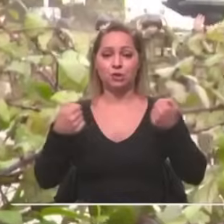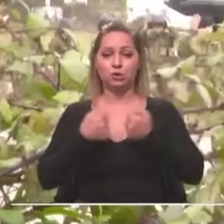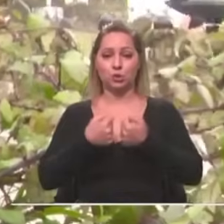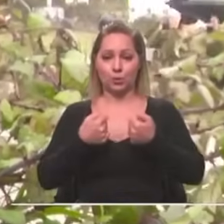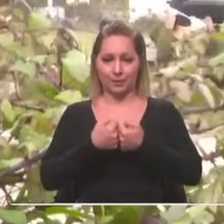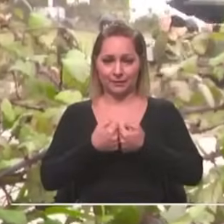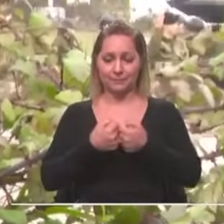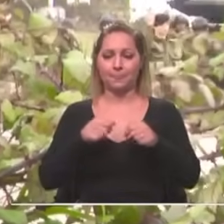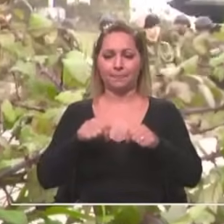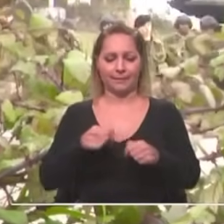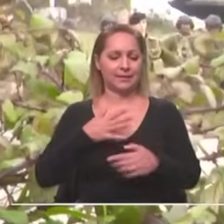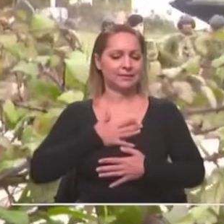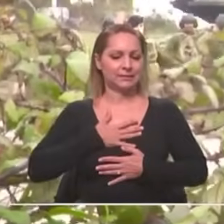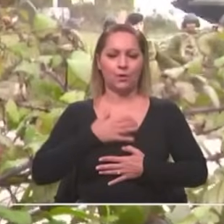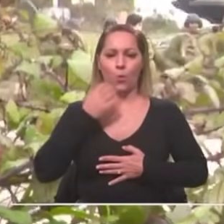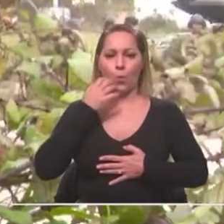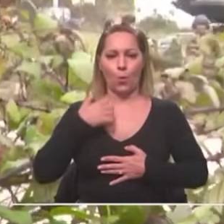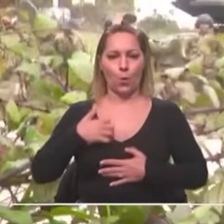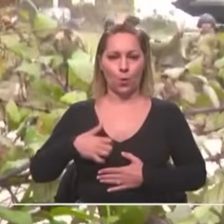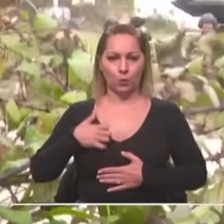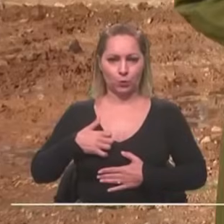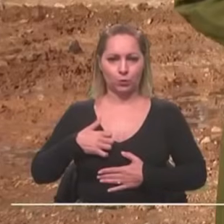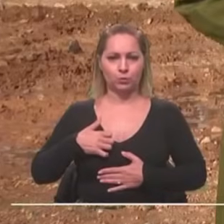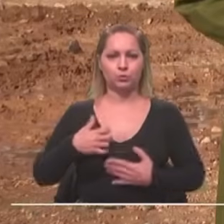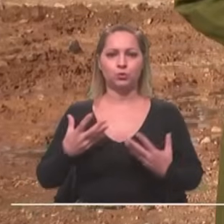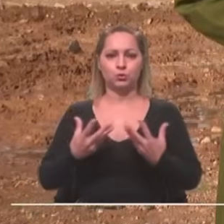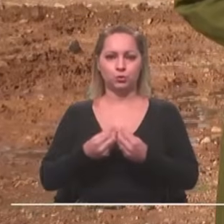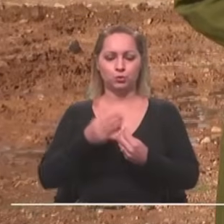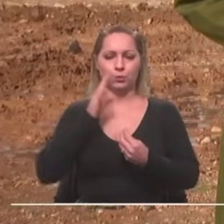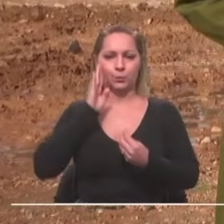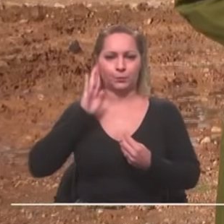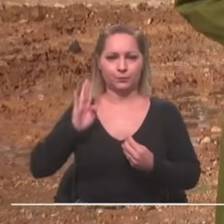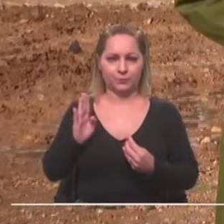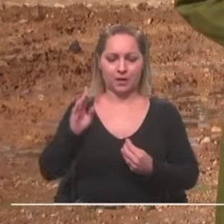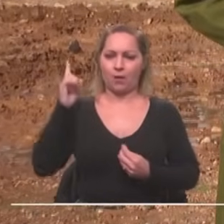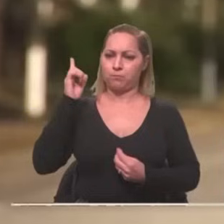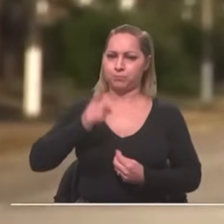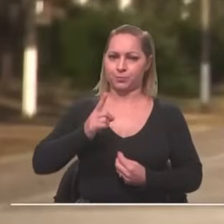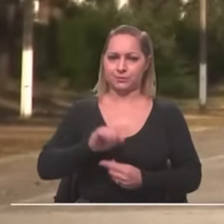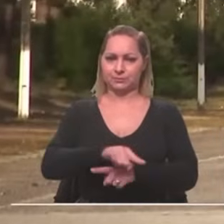É sempre um orgulho poder contar com os militares que estão sob as minhas ordens.